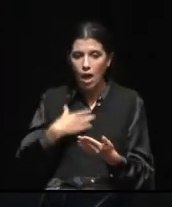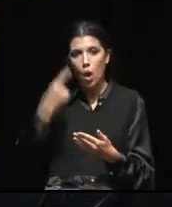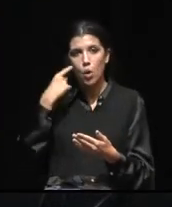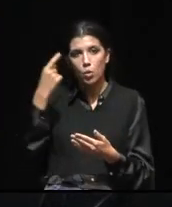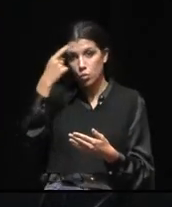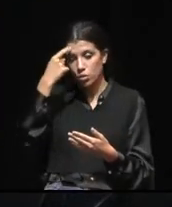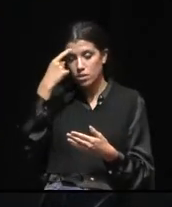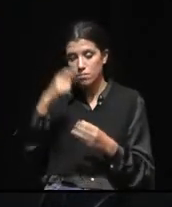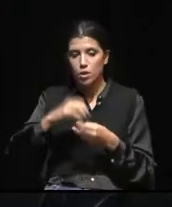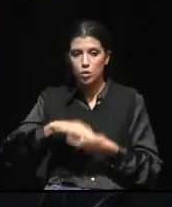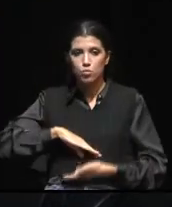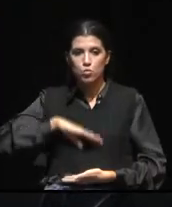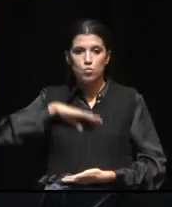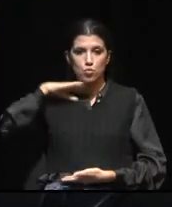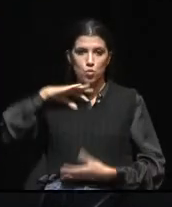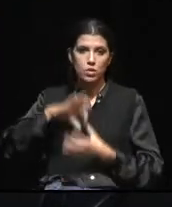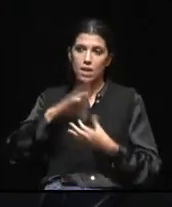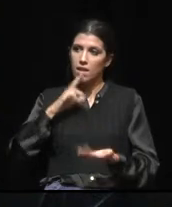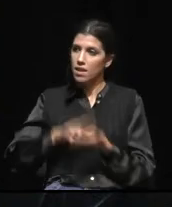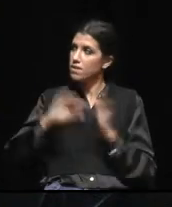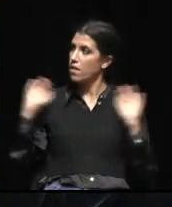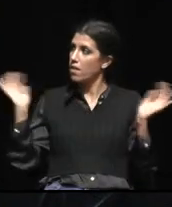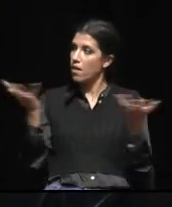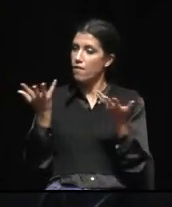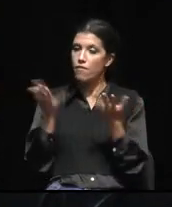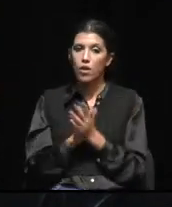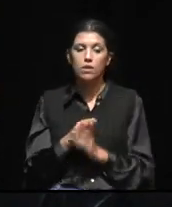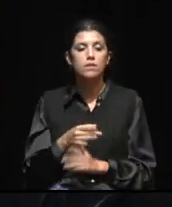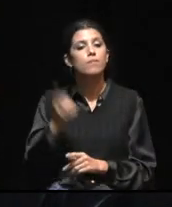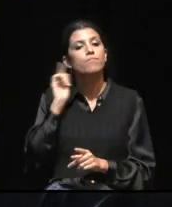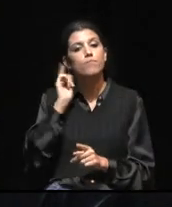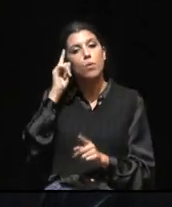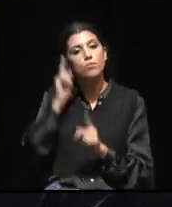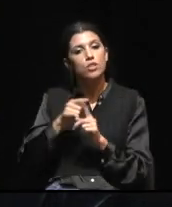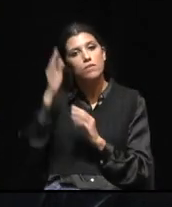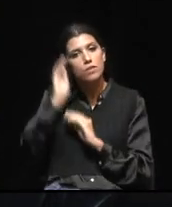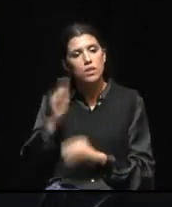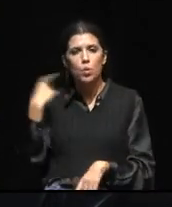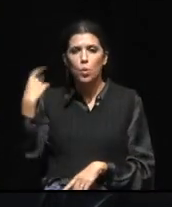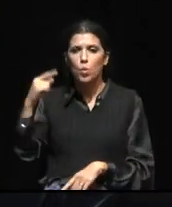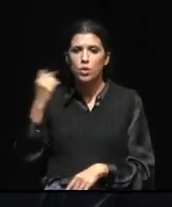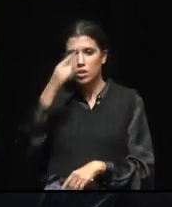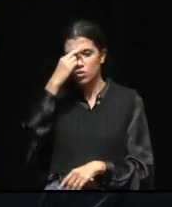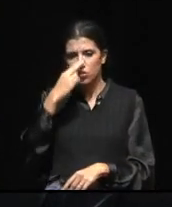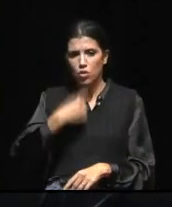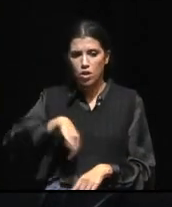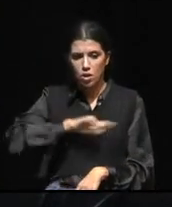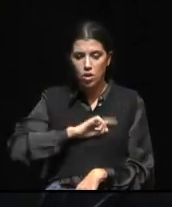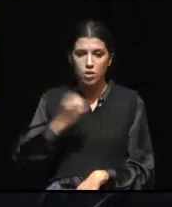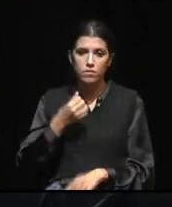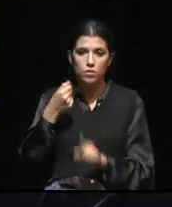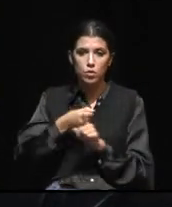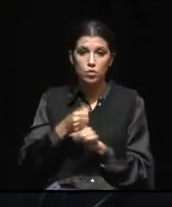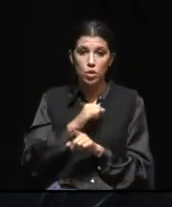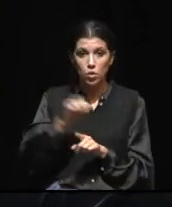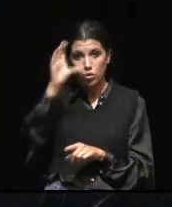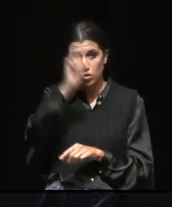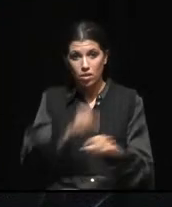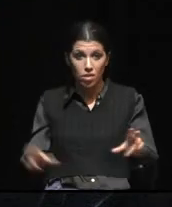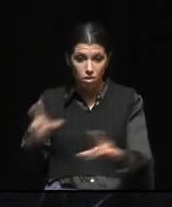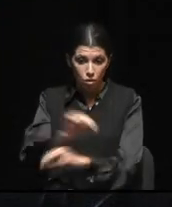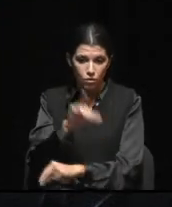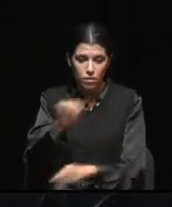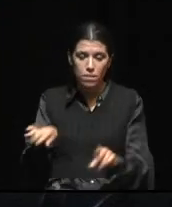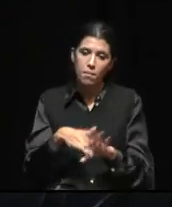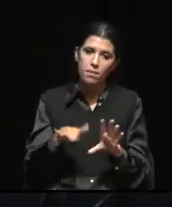conhecimento sobre a própria realidade o papel da educação foi único na nossa história em particular na luta contra o estado novo mas